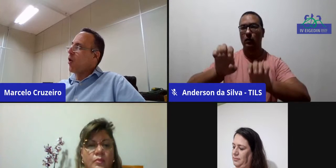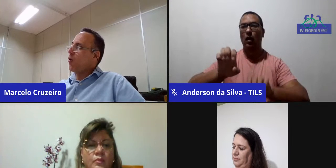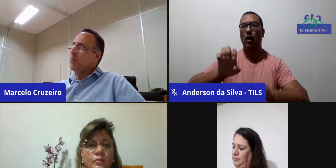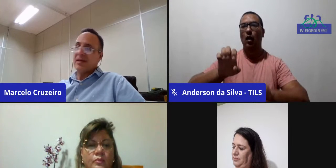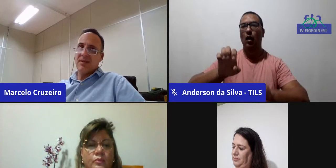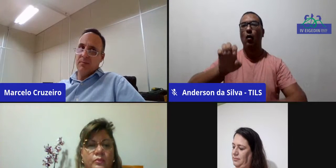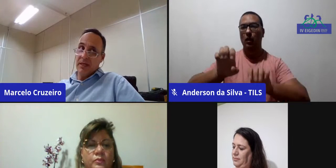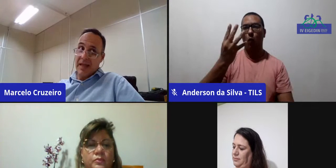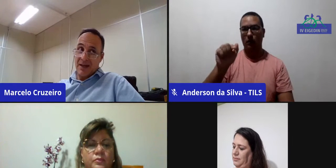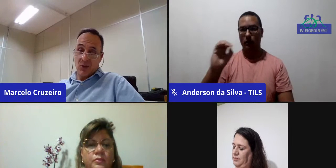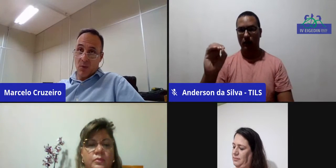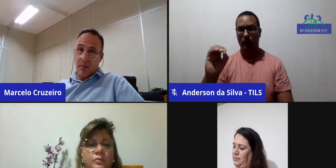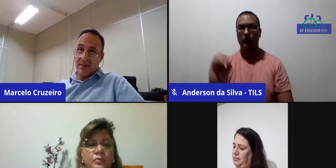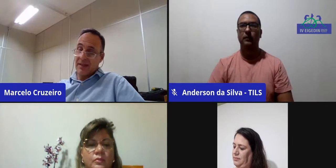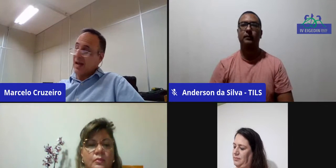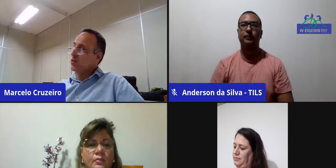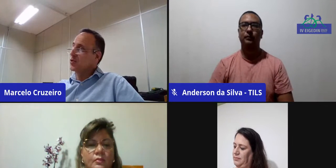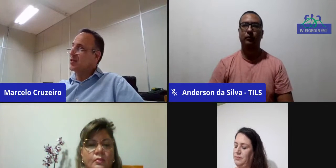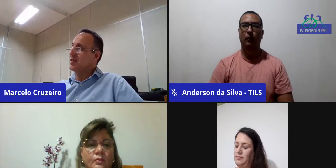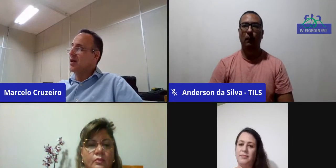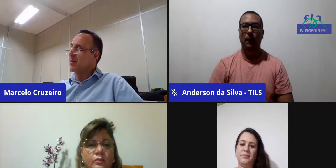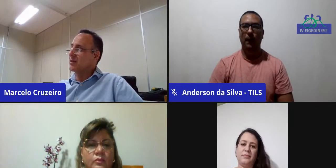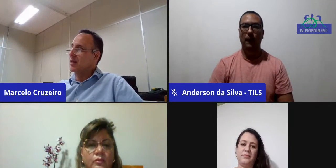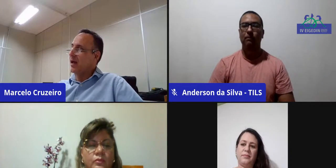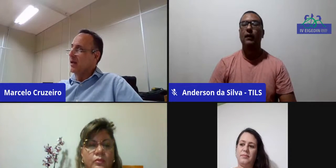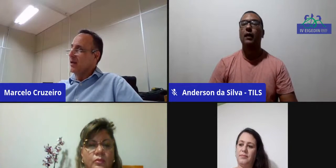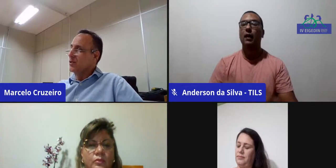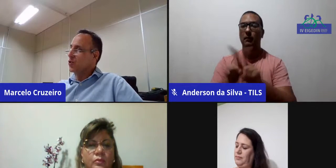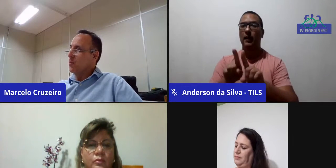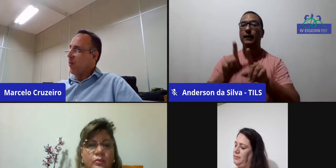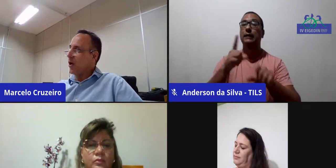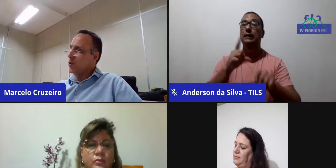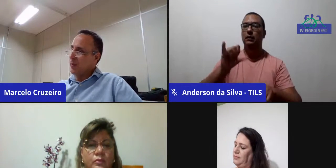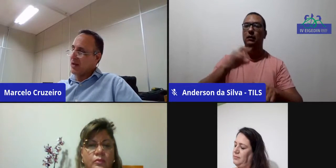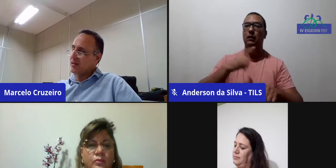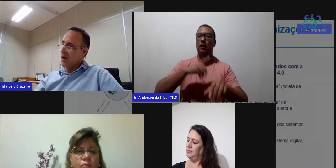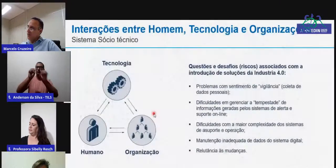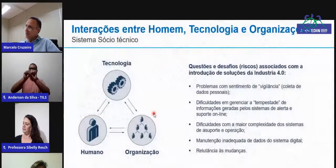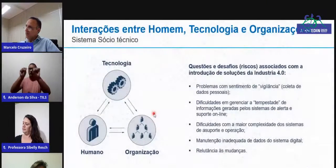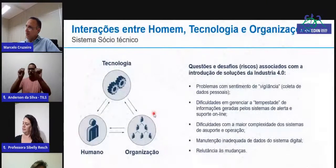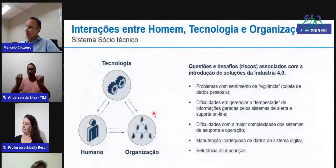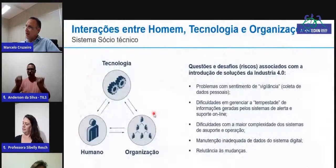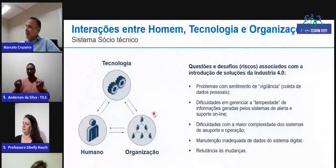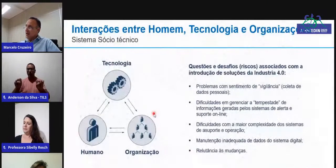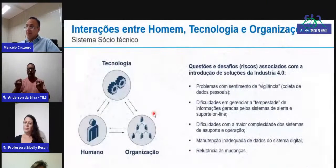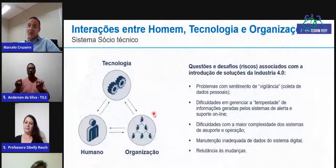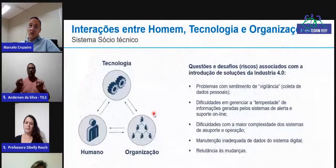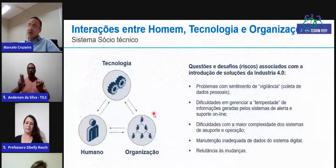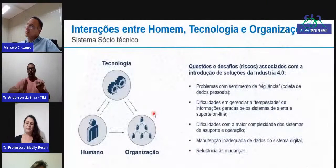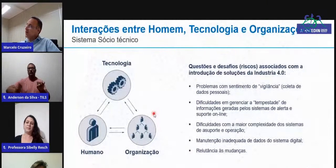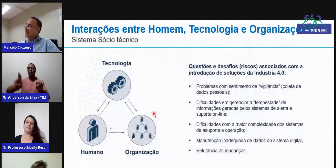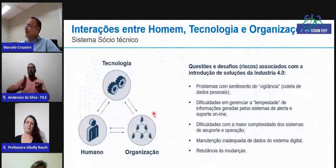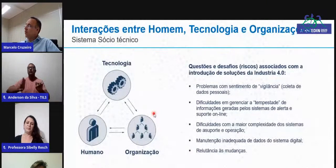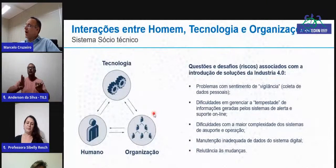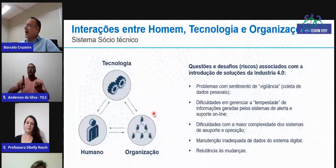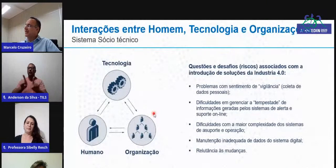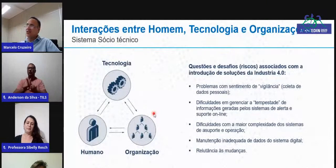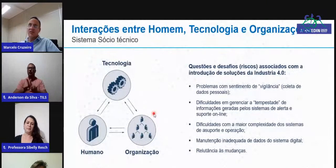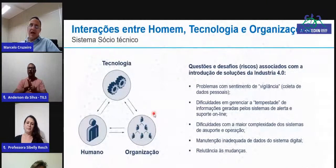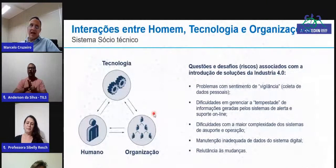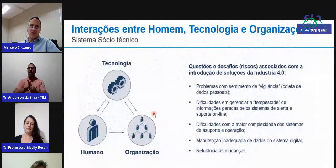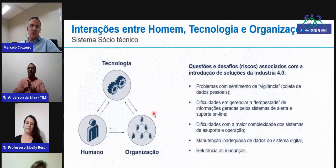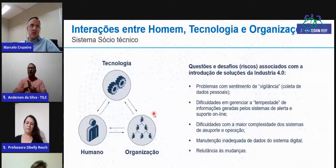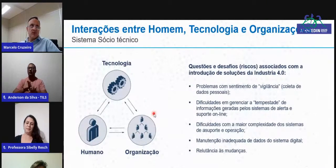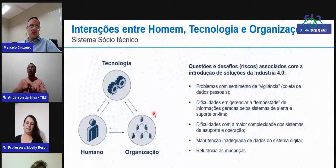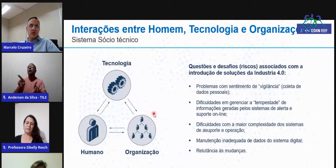Dificuldades também com maior complexidade dos sistemas, né, de suporte e operação. Né? Manutenção